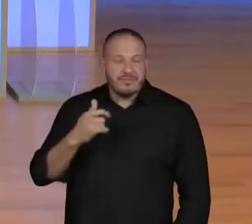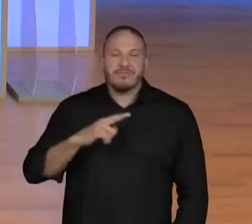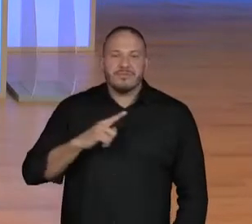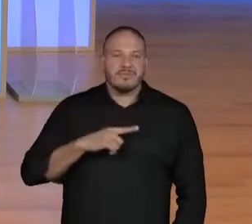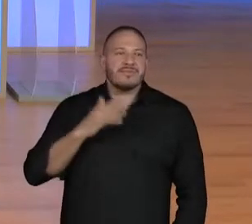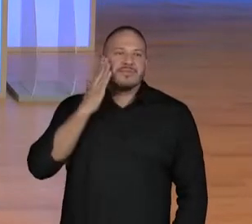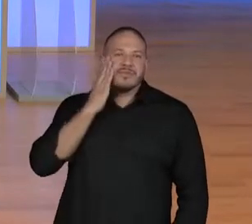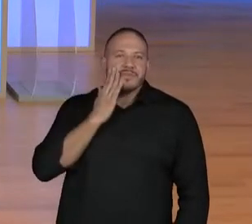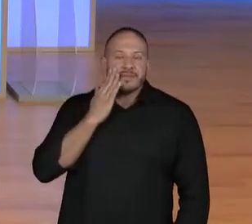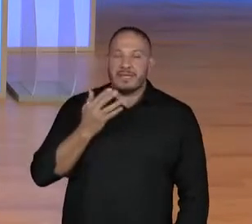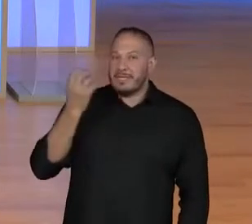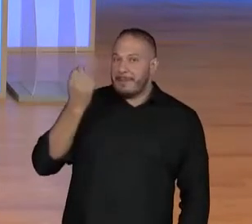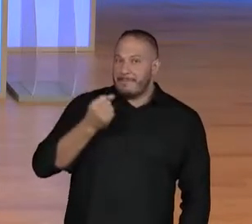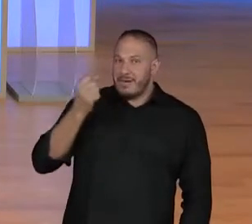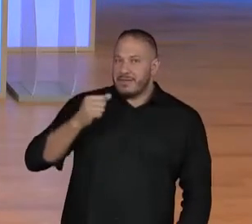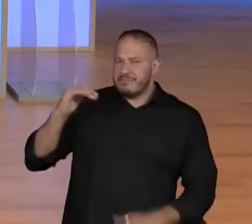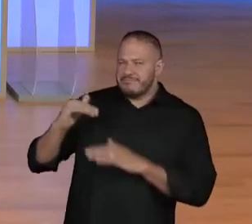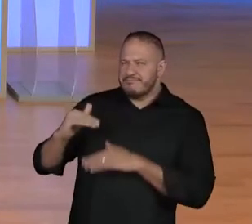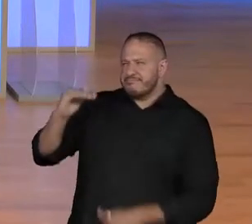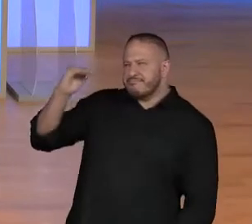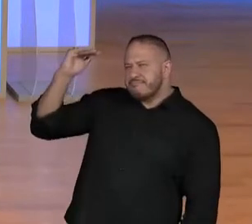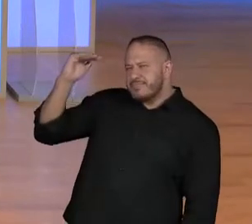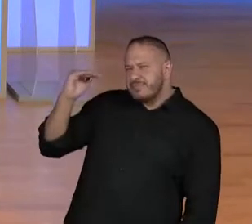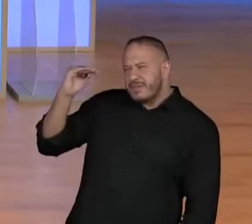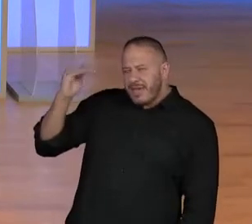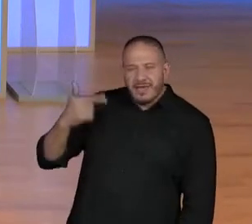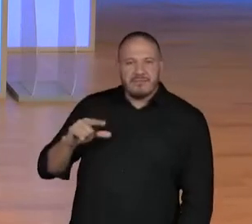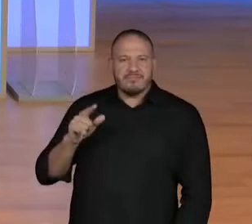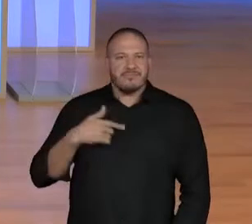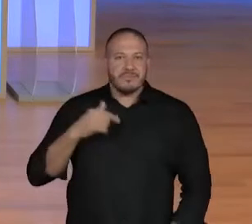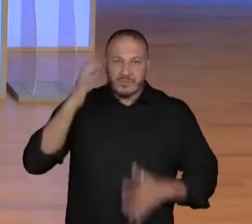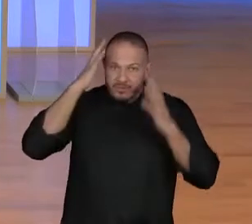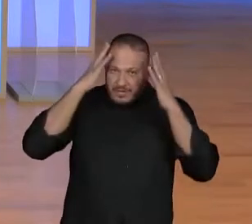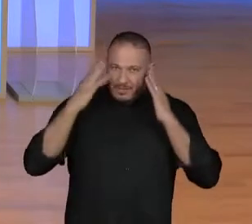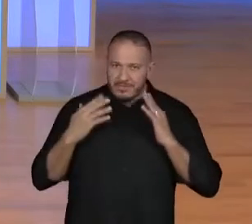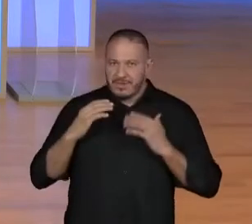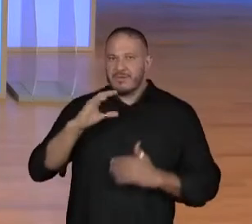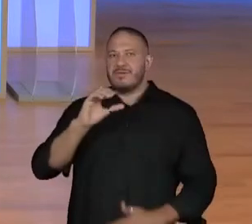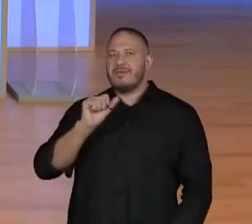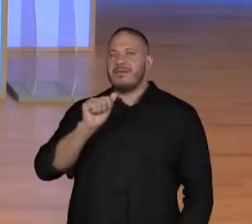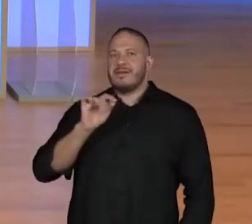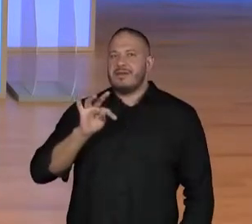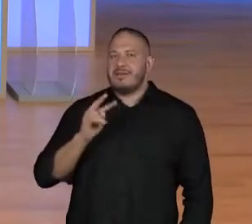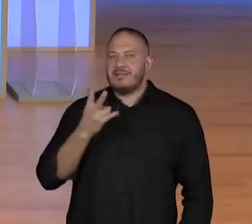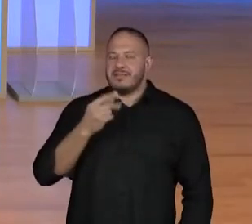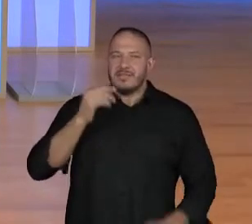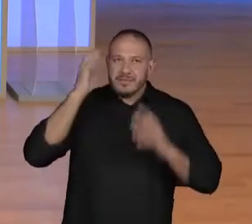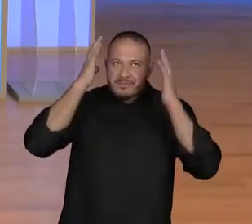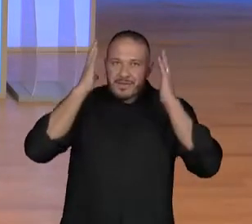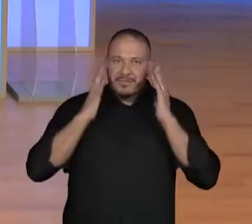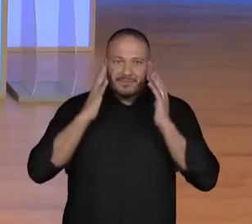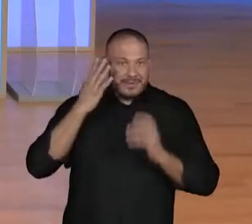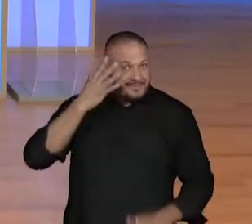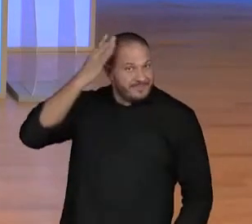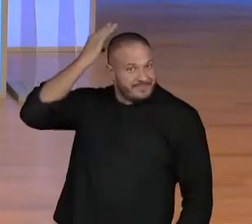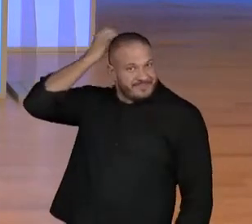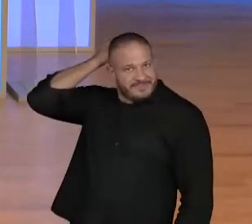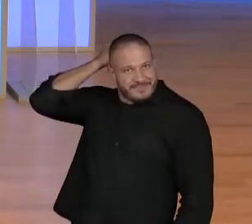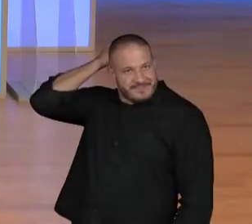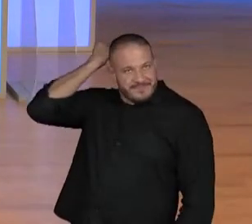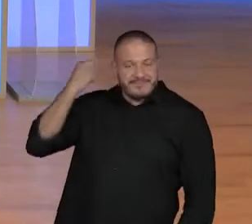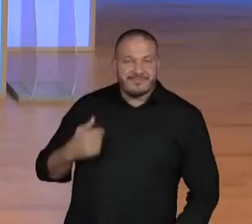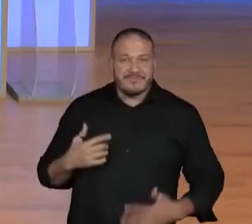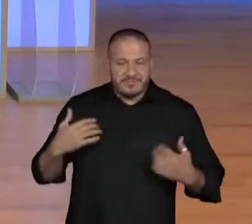pele branca, estatura mediana, o meu cabelo é castanho, comprido e está preso para trás. Eu